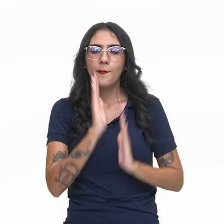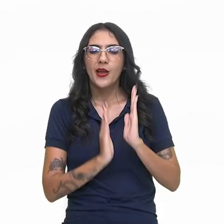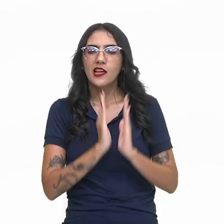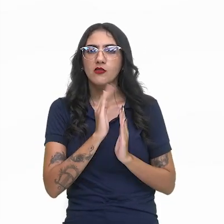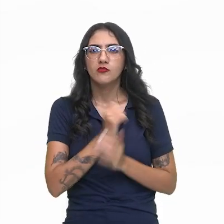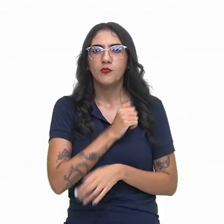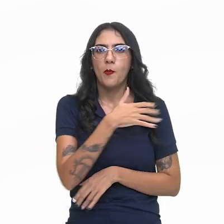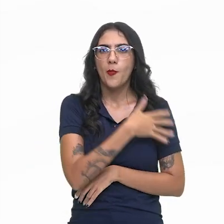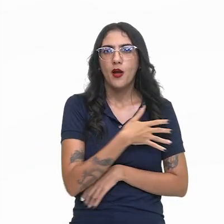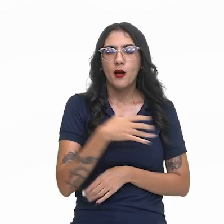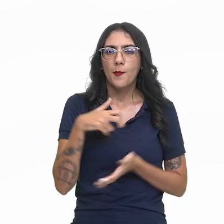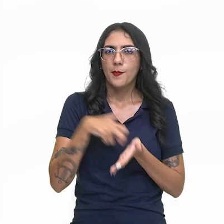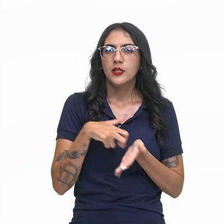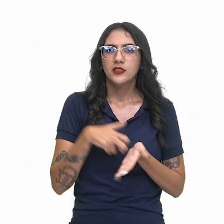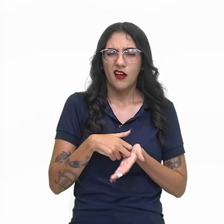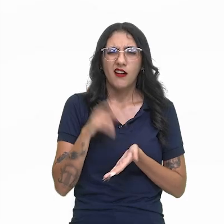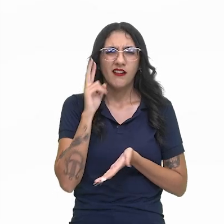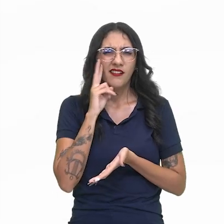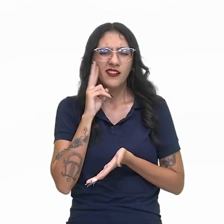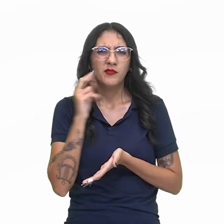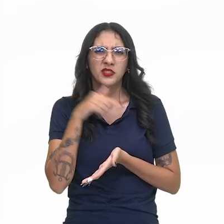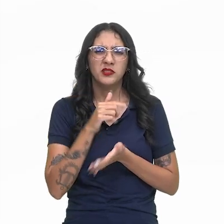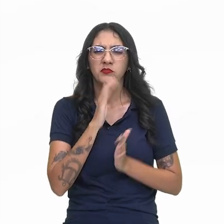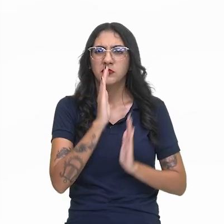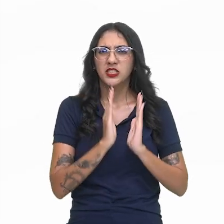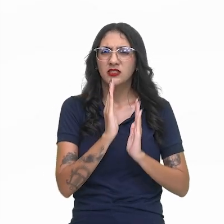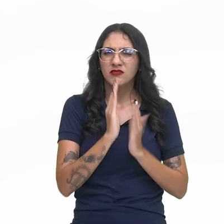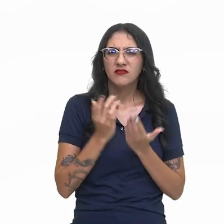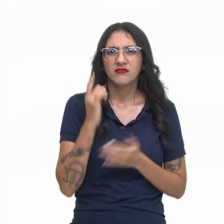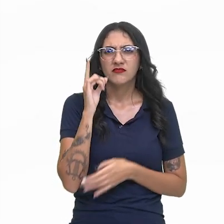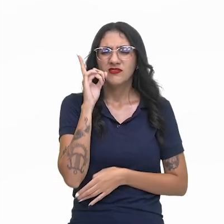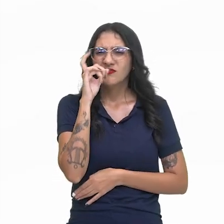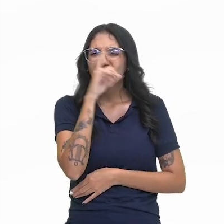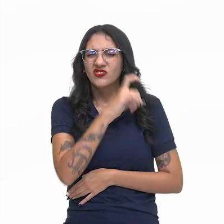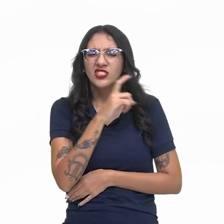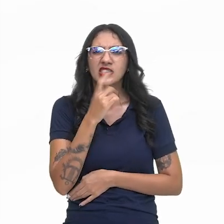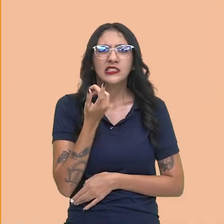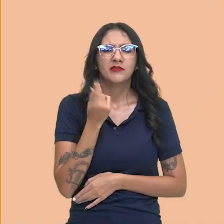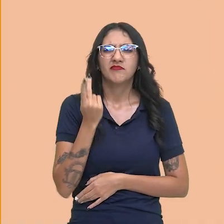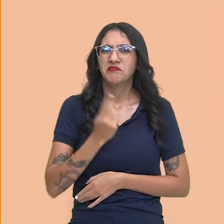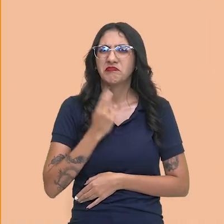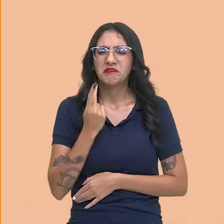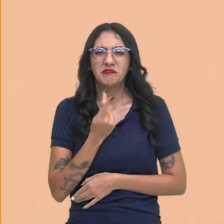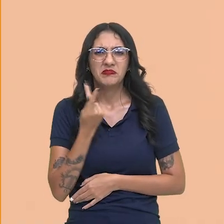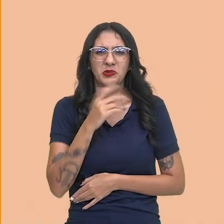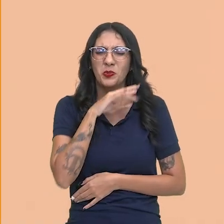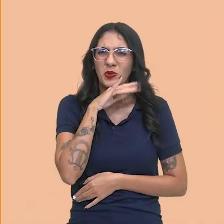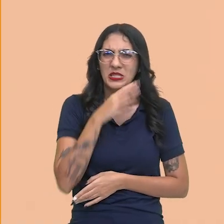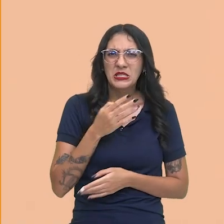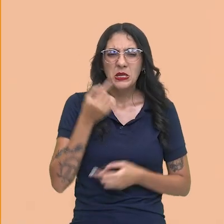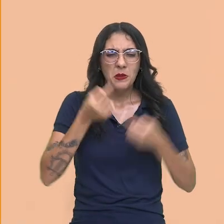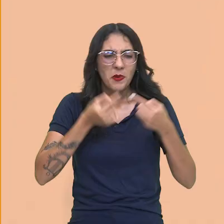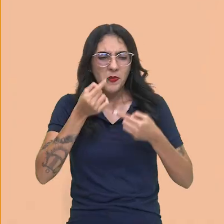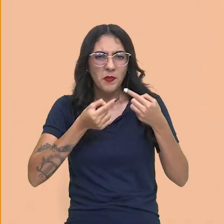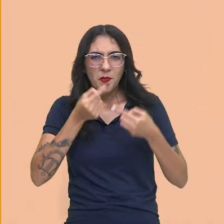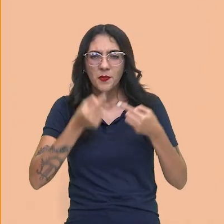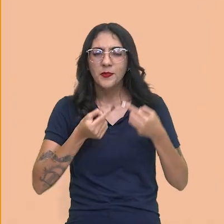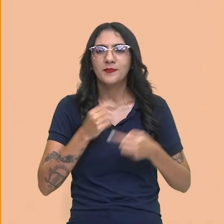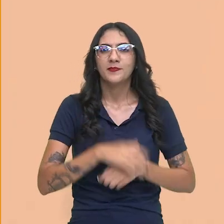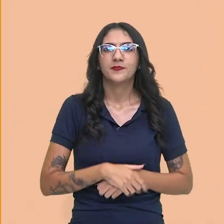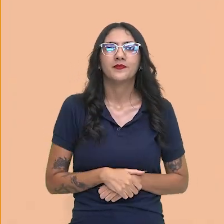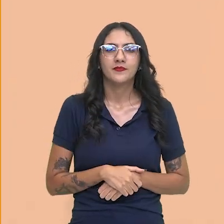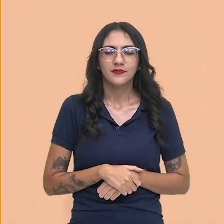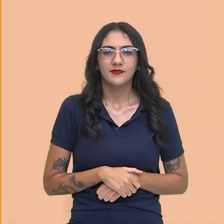tá bem? Vai estar naquele momento ali de bastante, de uma política muito pesada e muito acirrada, E ela